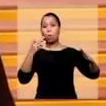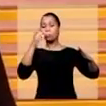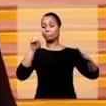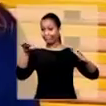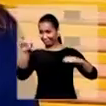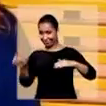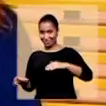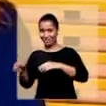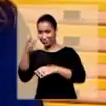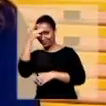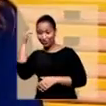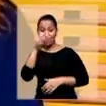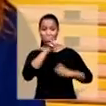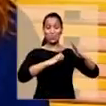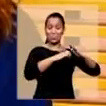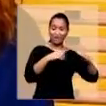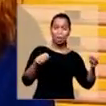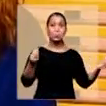empregador?